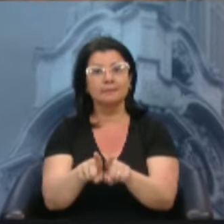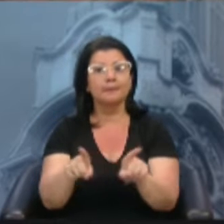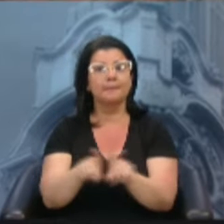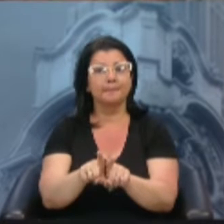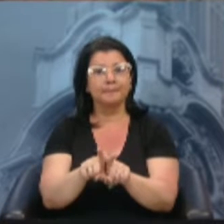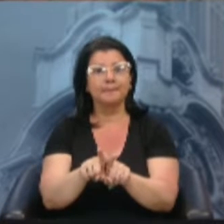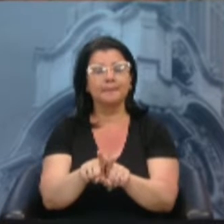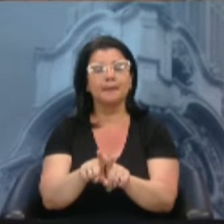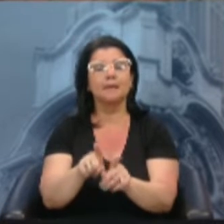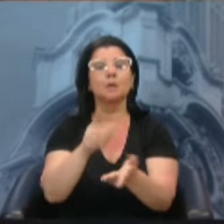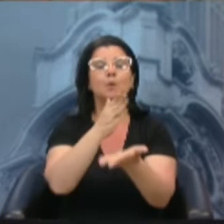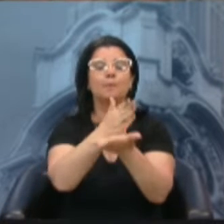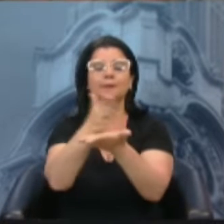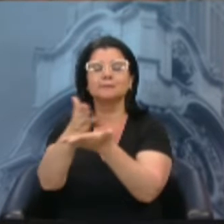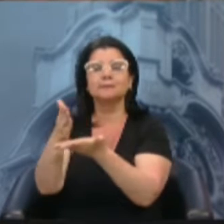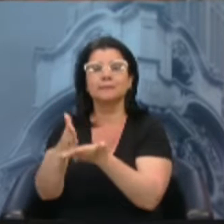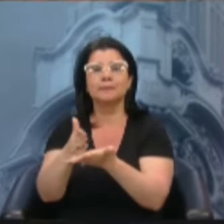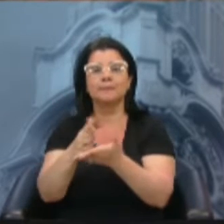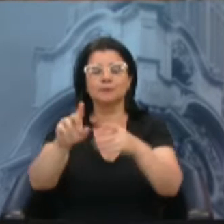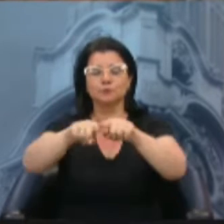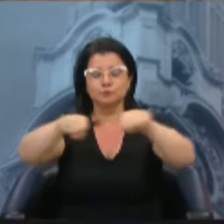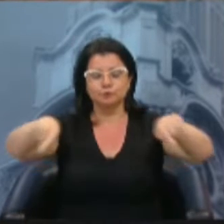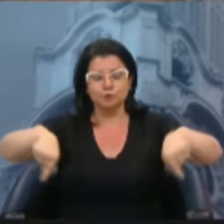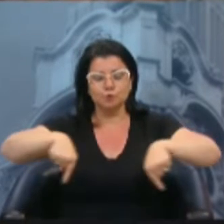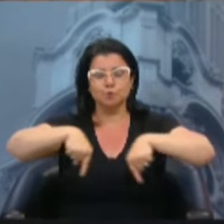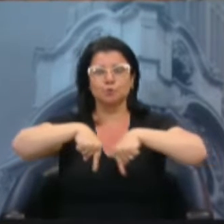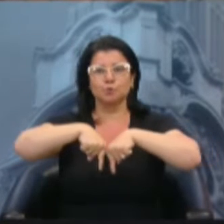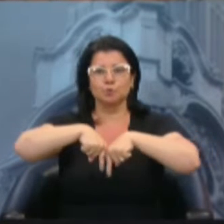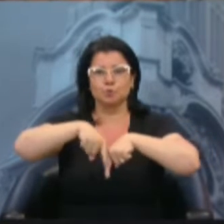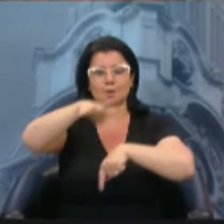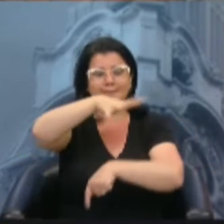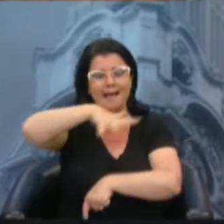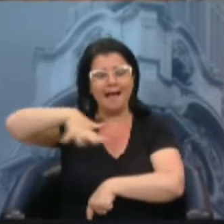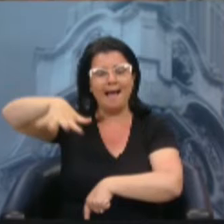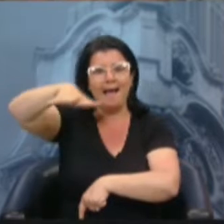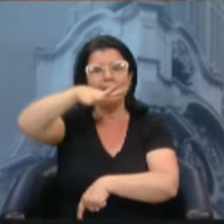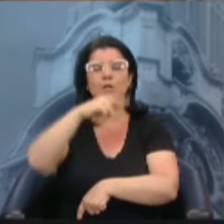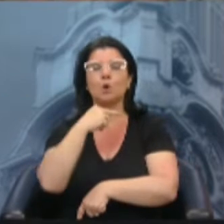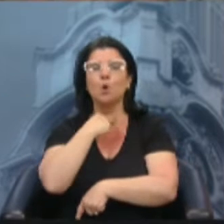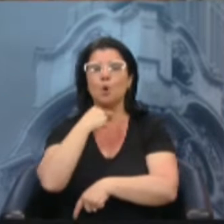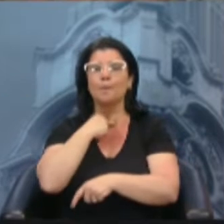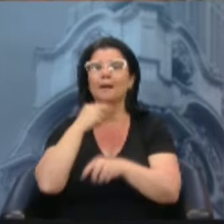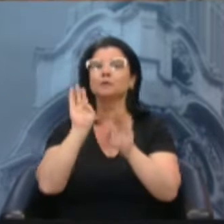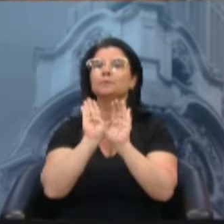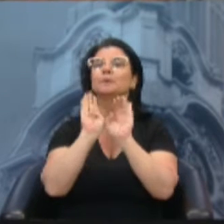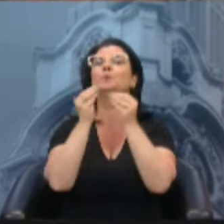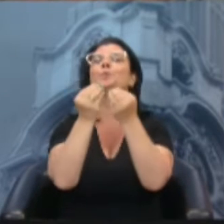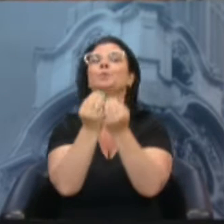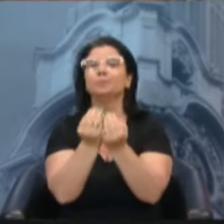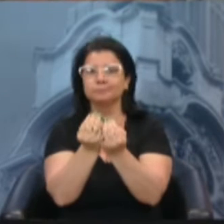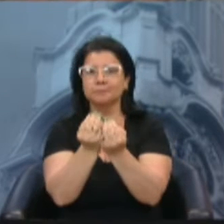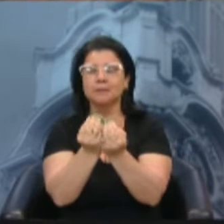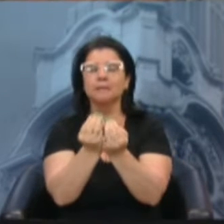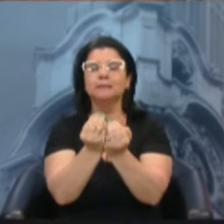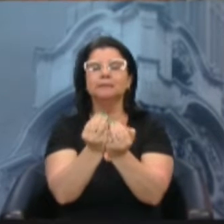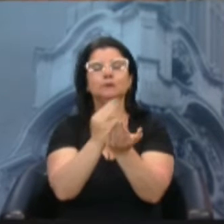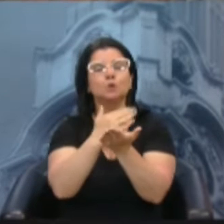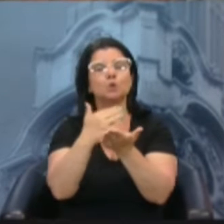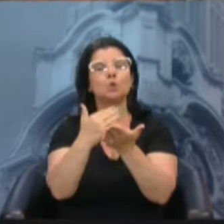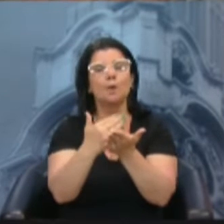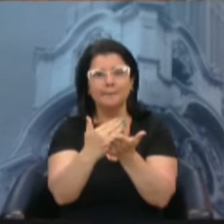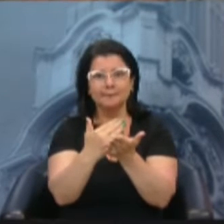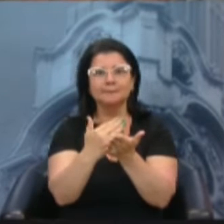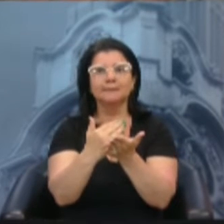município, o parcelamento do solo da área ocupada pelo Estádio Olímpico Monumental e iniciar a sua demolição.